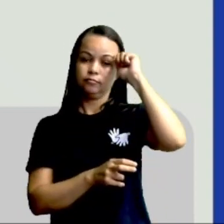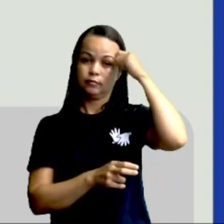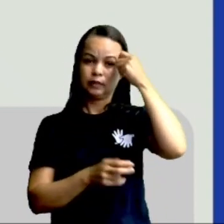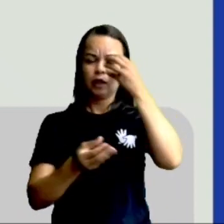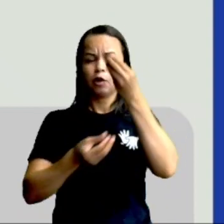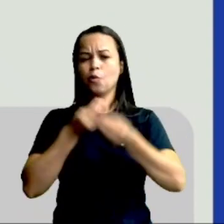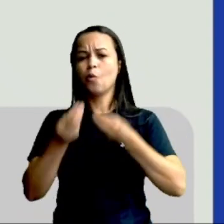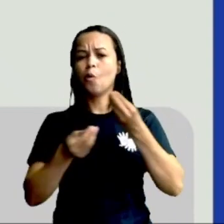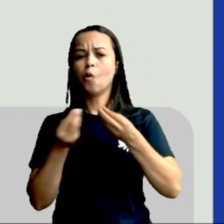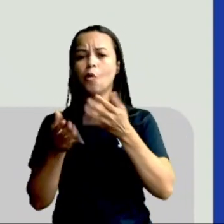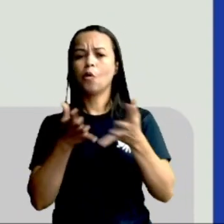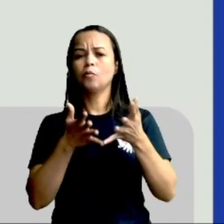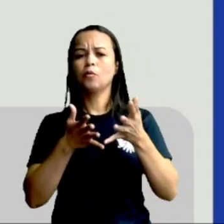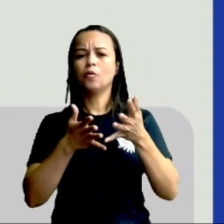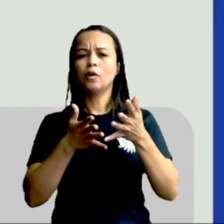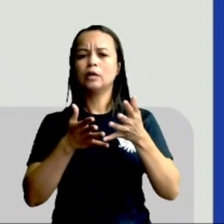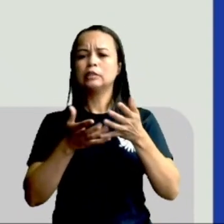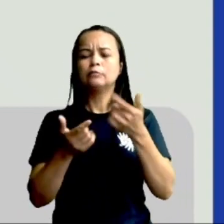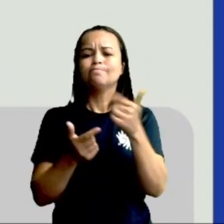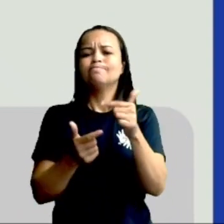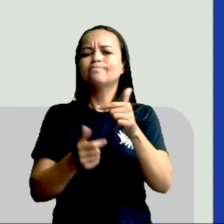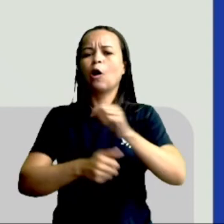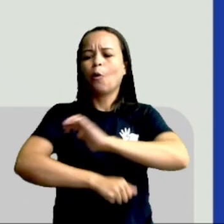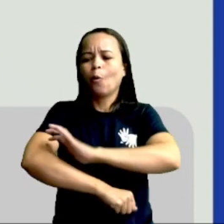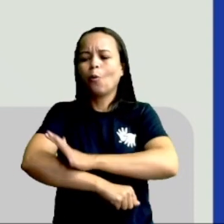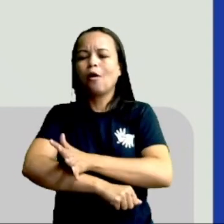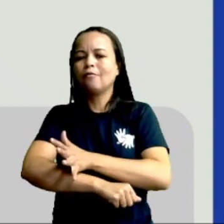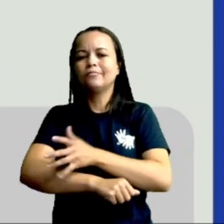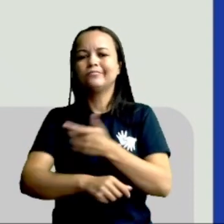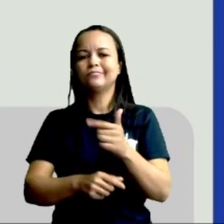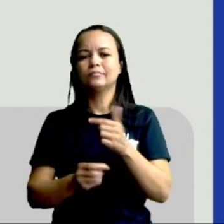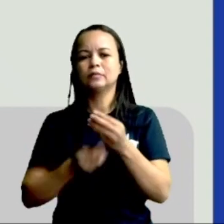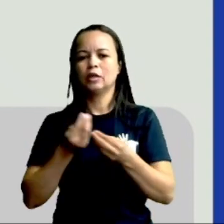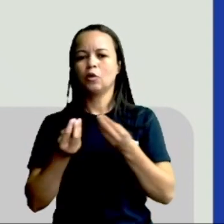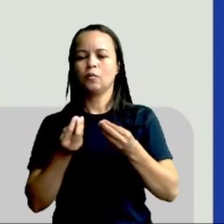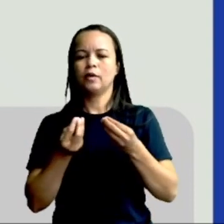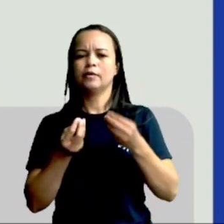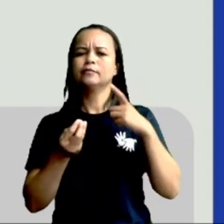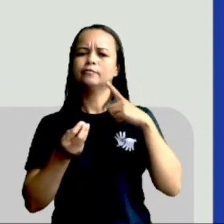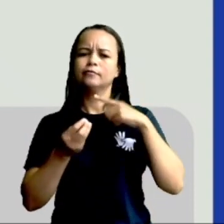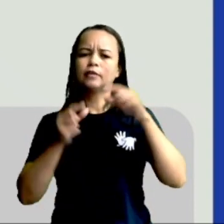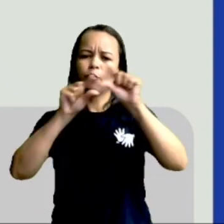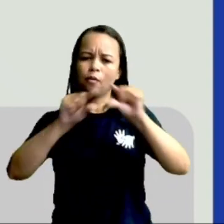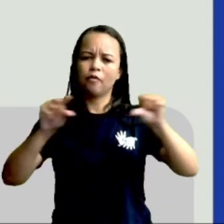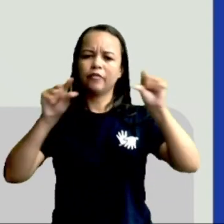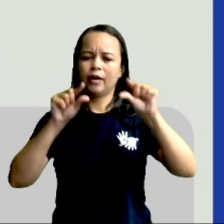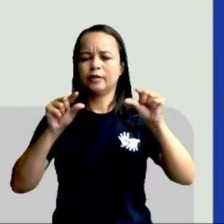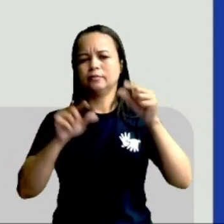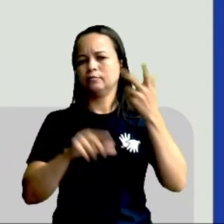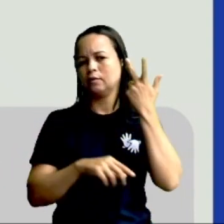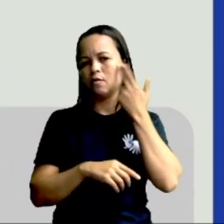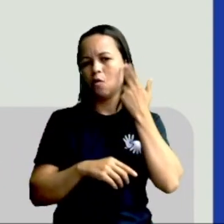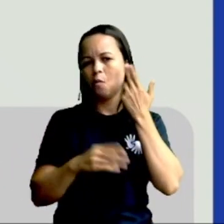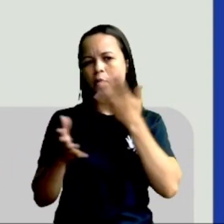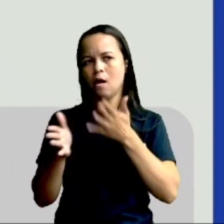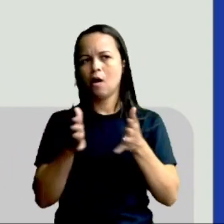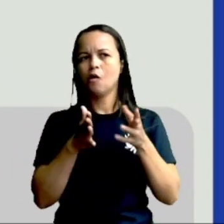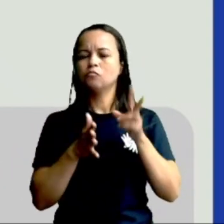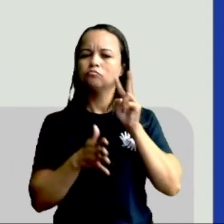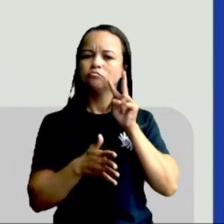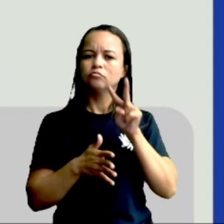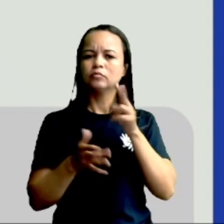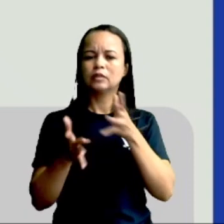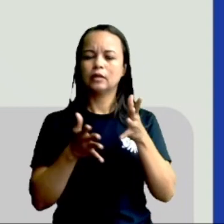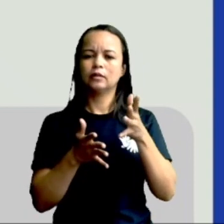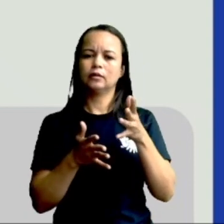pode ser antirracista. E aí existe uma frase que tem se tornado bastante comum, né?